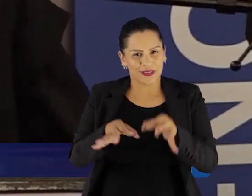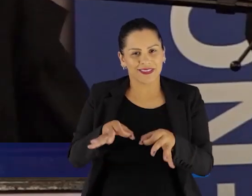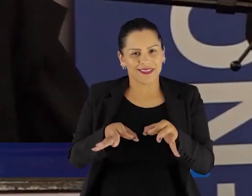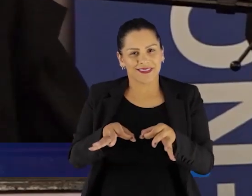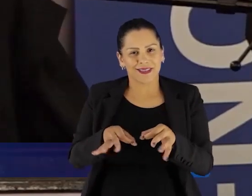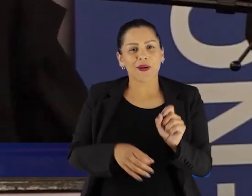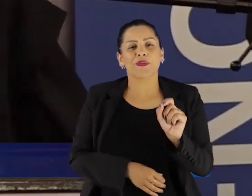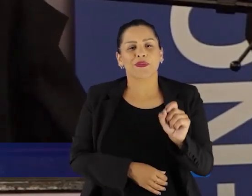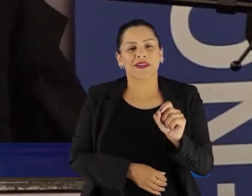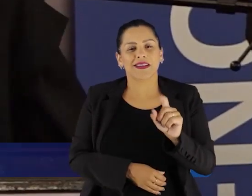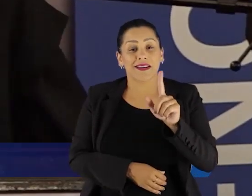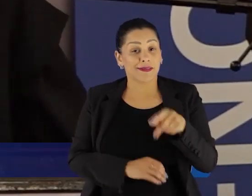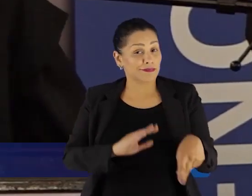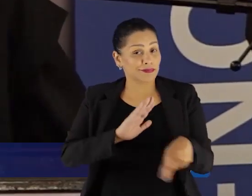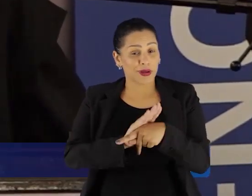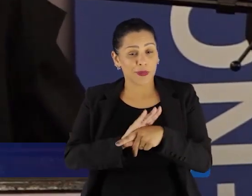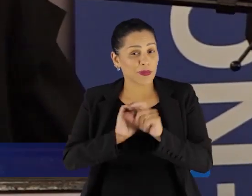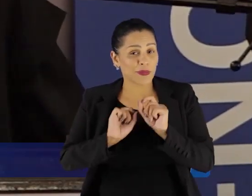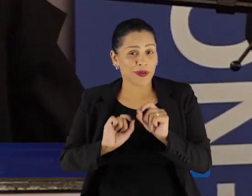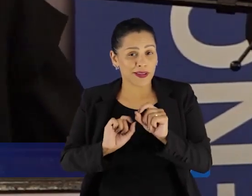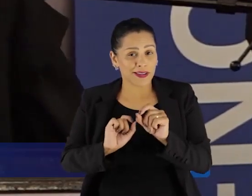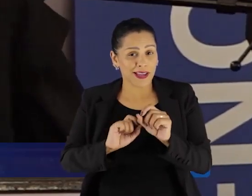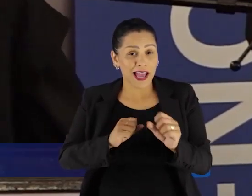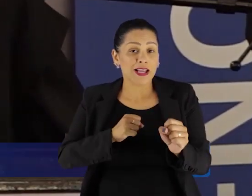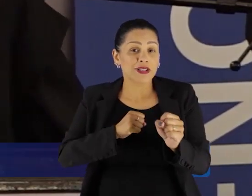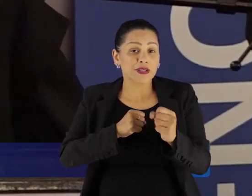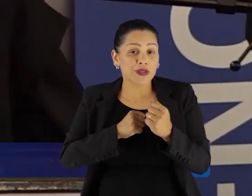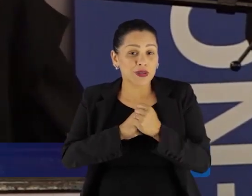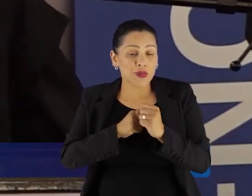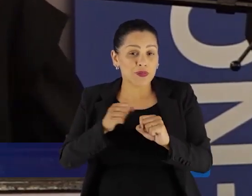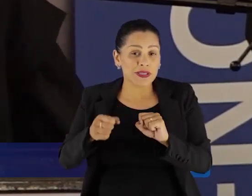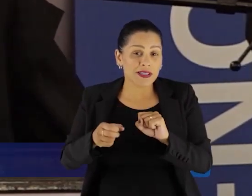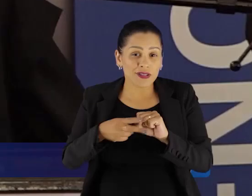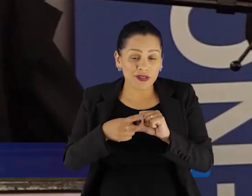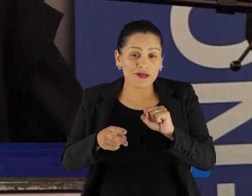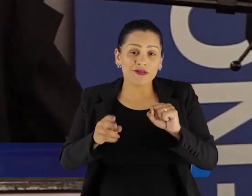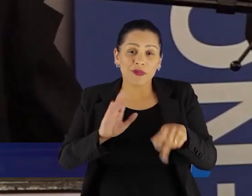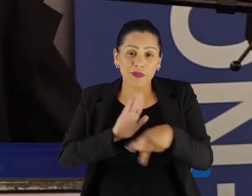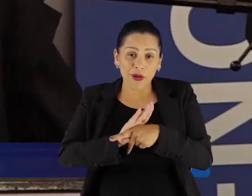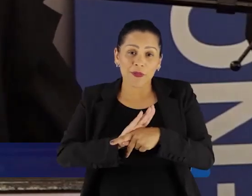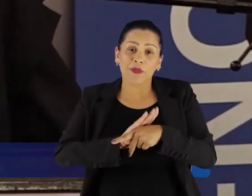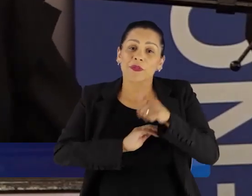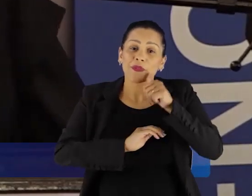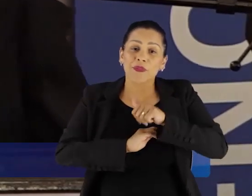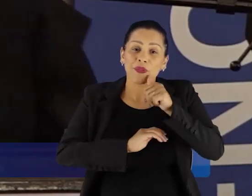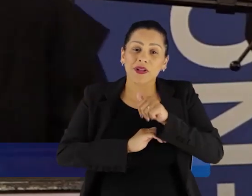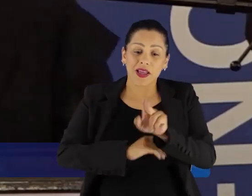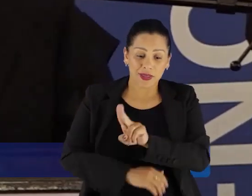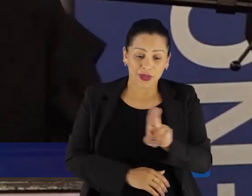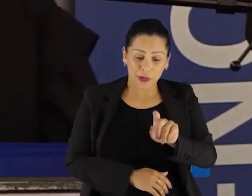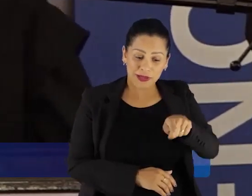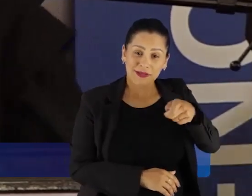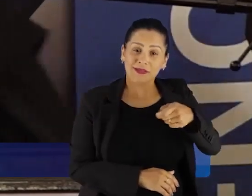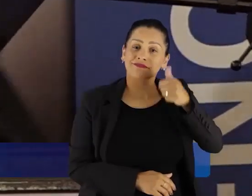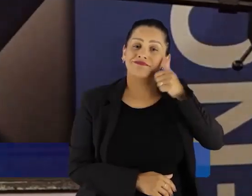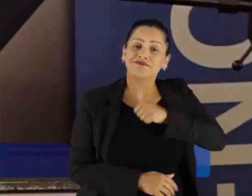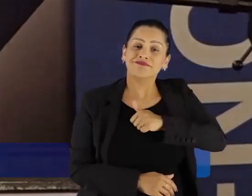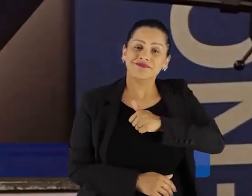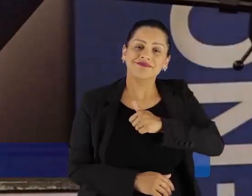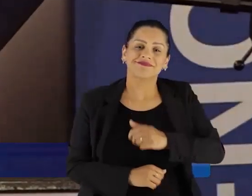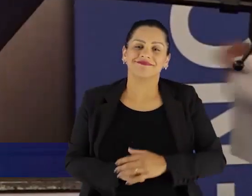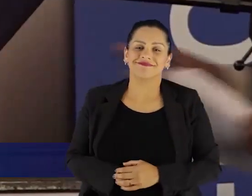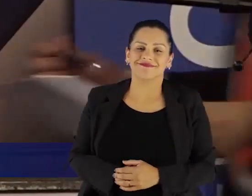que é a de mais um substantivo feminino e tem nome de mulher muito obrigada